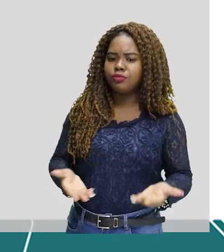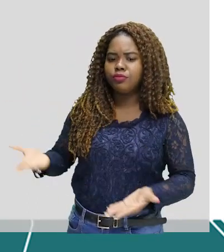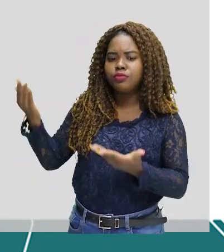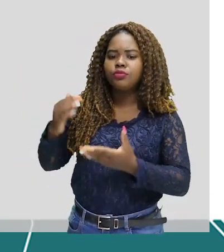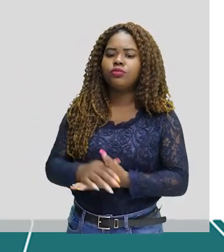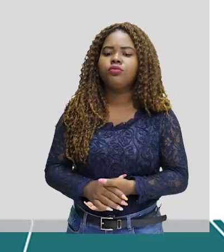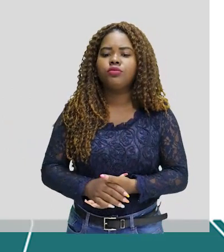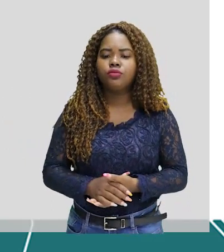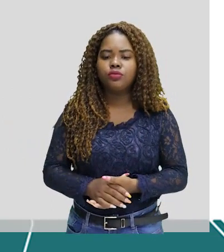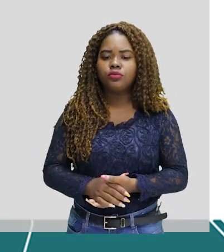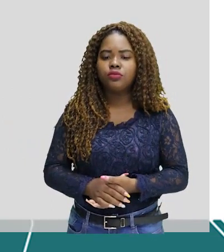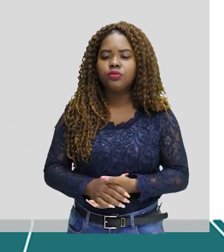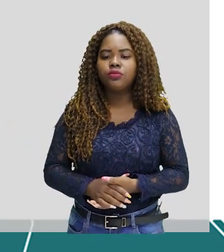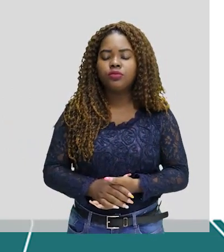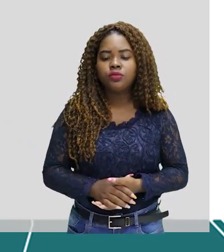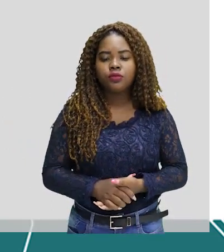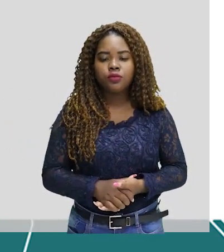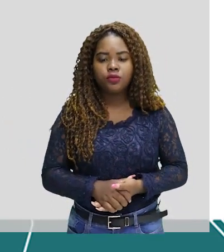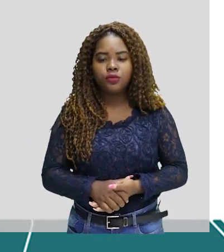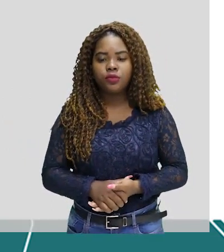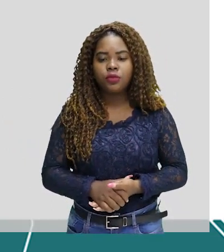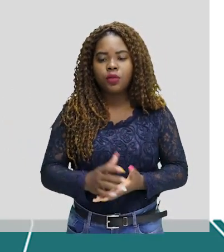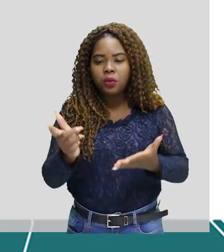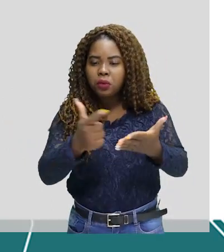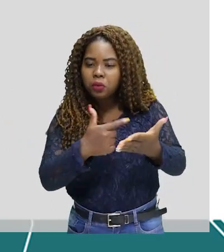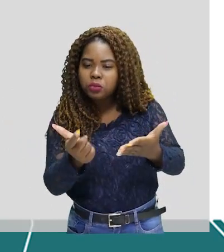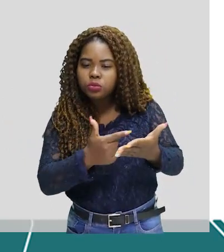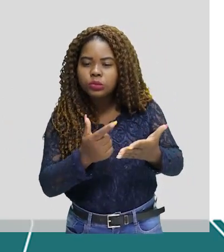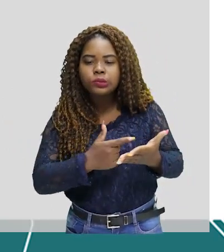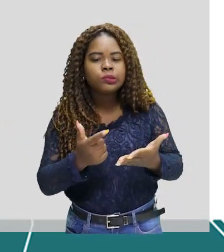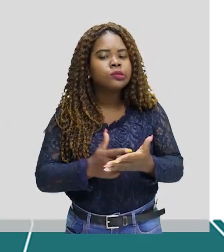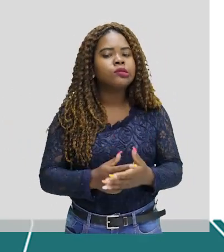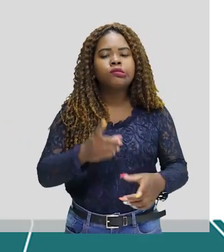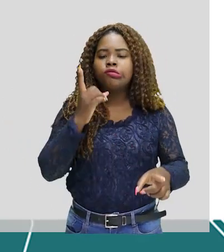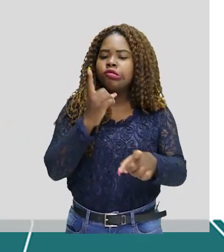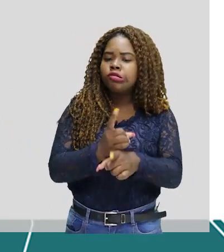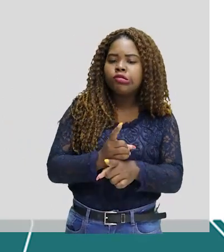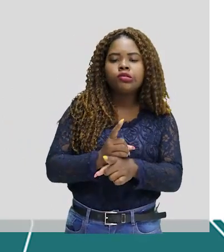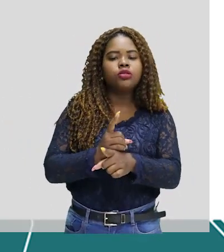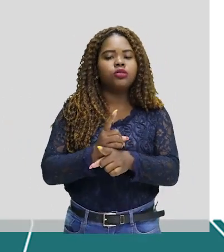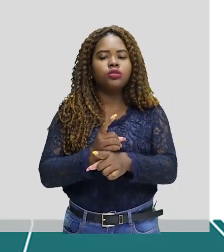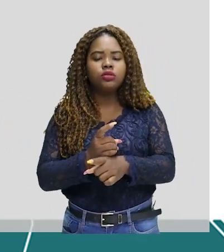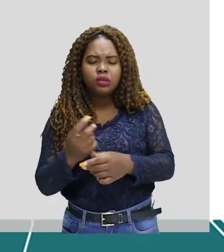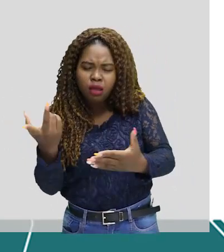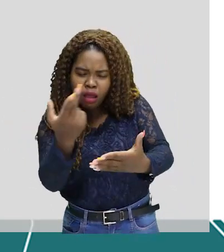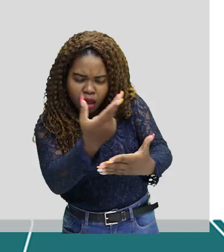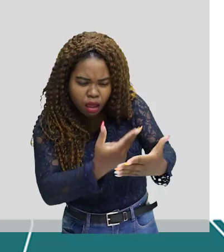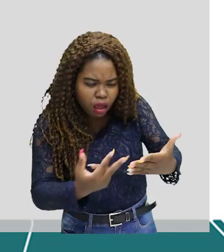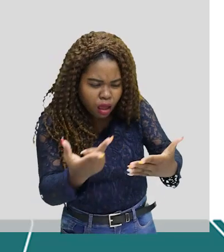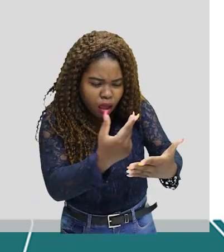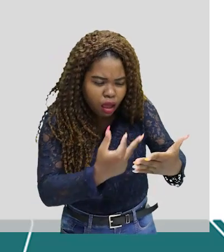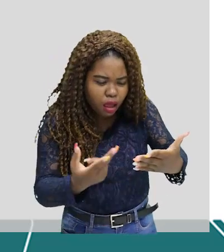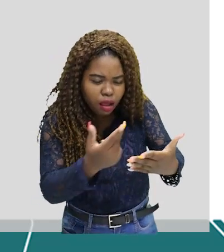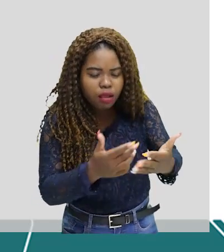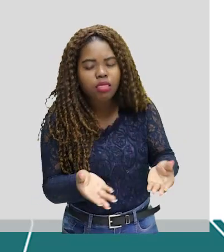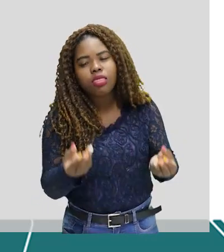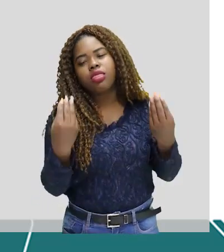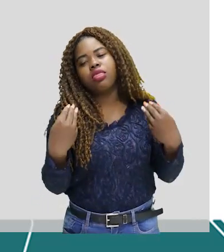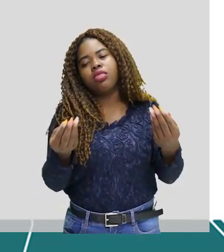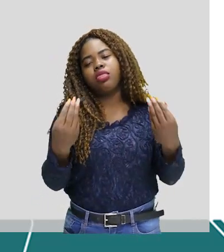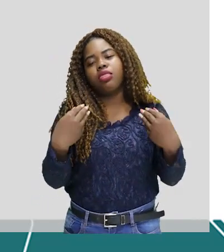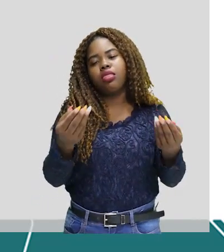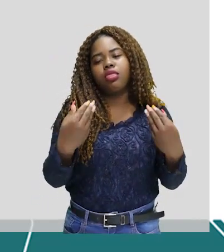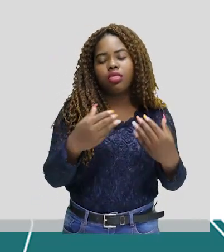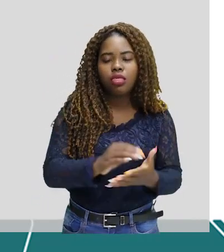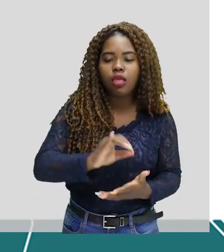manhã, o velho livro de novo encontrado, rostos animados, neve, o mudar das estações, o jornal, o